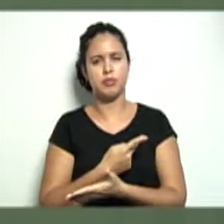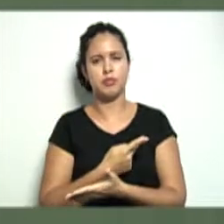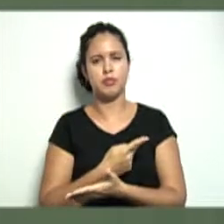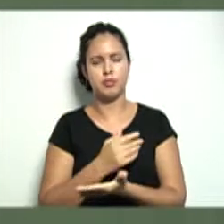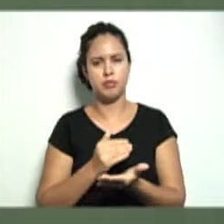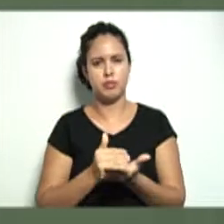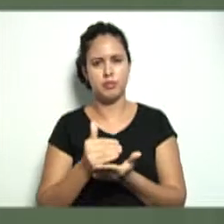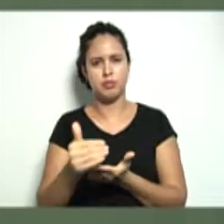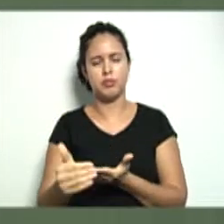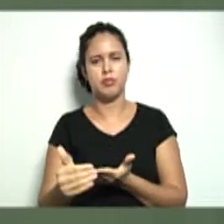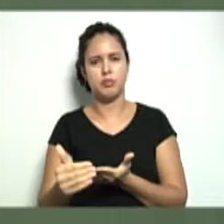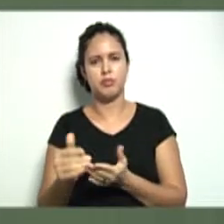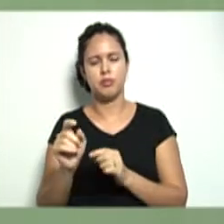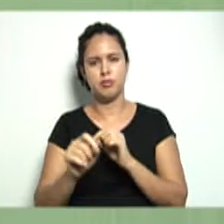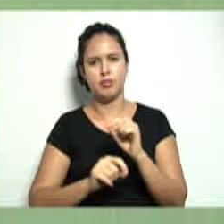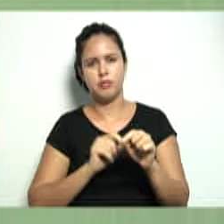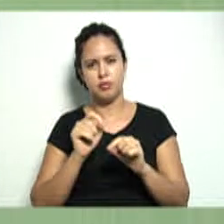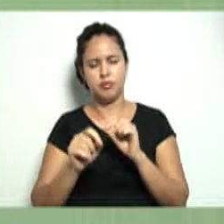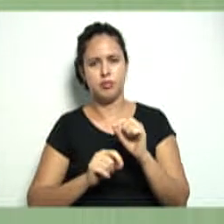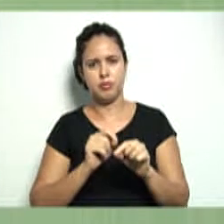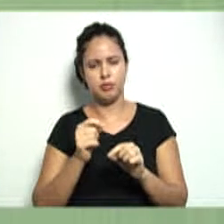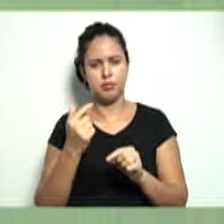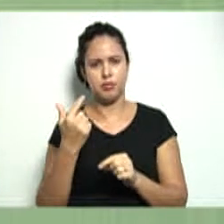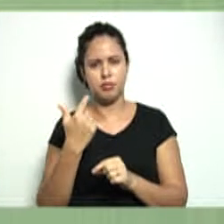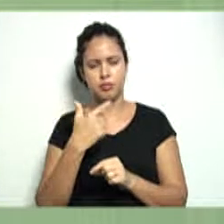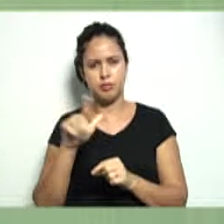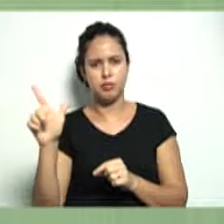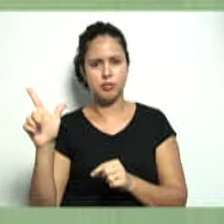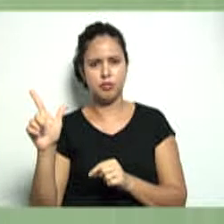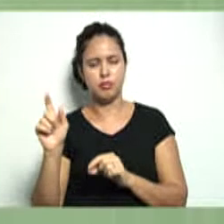Vamos para a próxima.